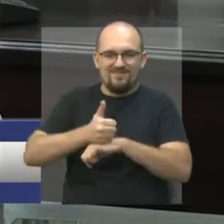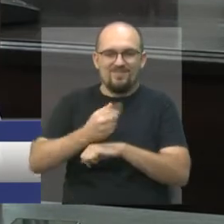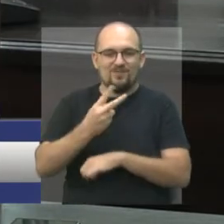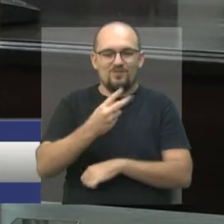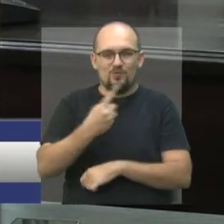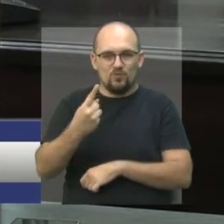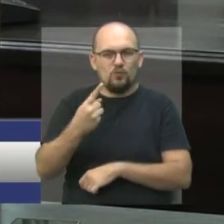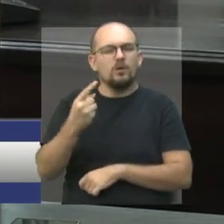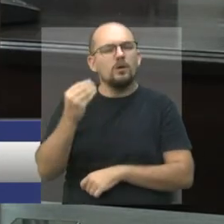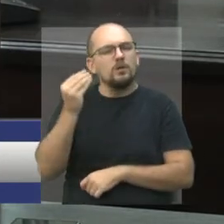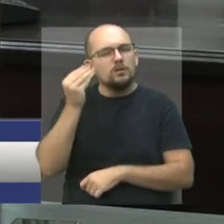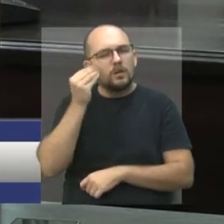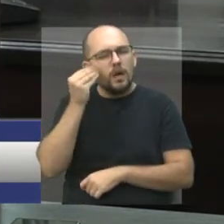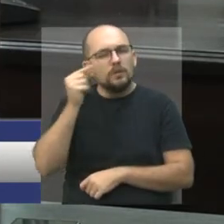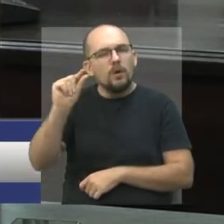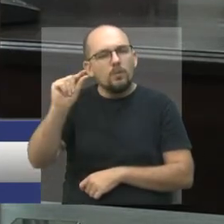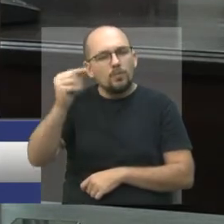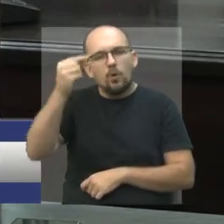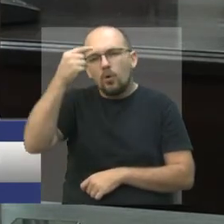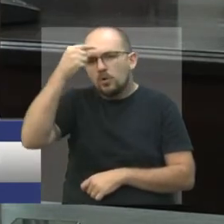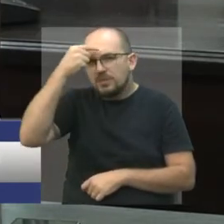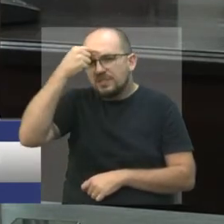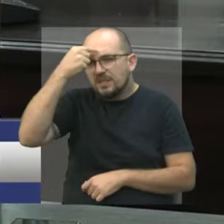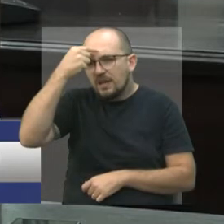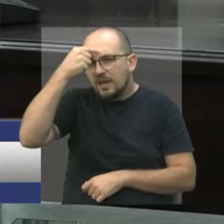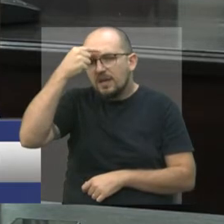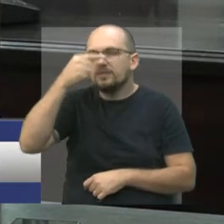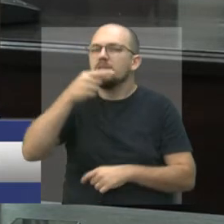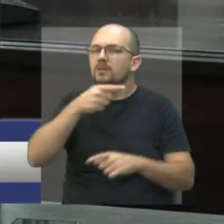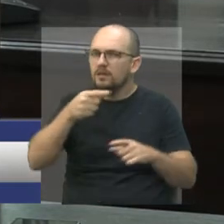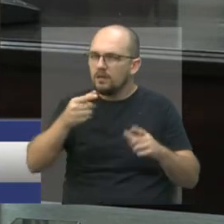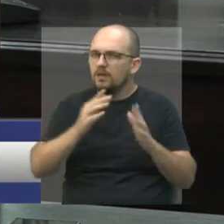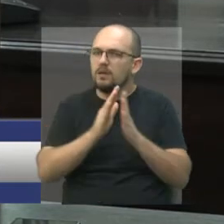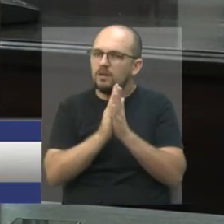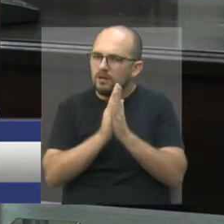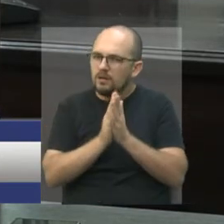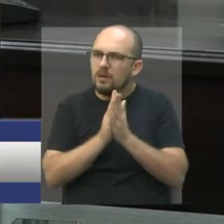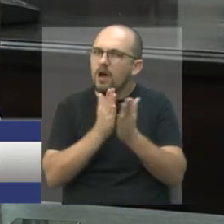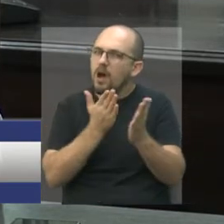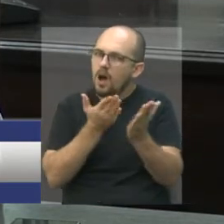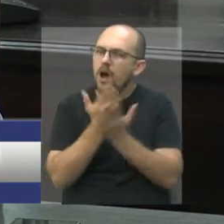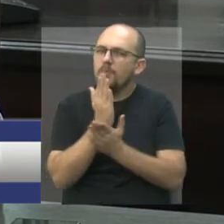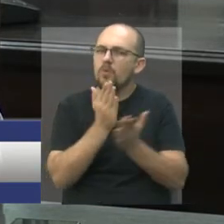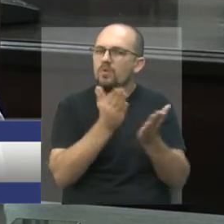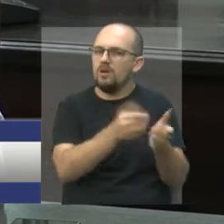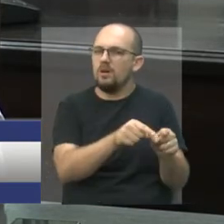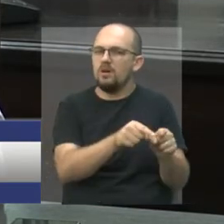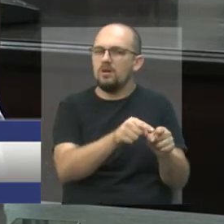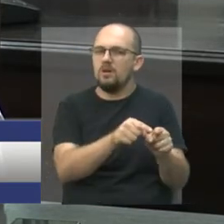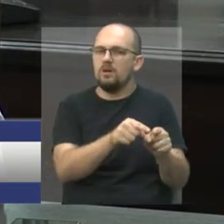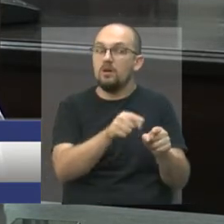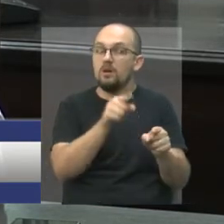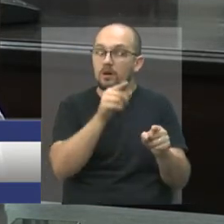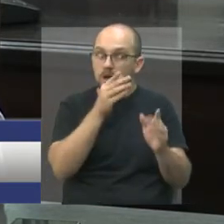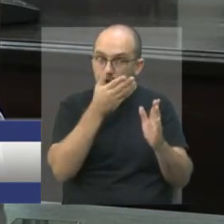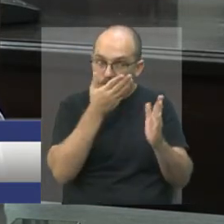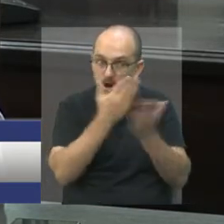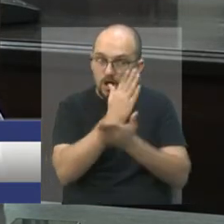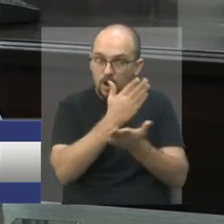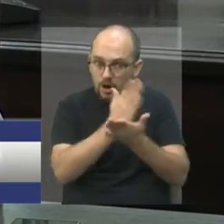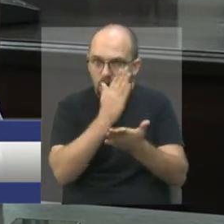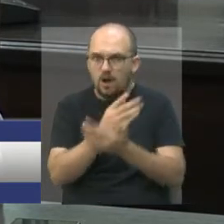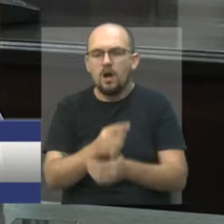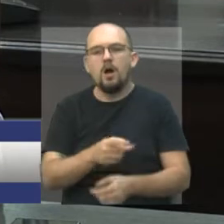tenham um pouquinho de consciência e de que aprovem essas emendas. porque assim nós estaremos fazendo com que o